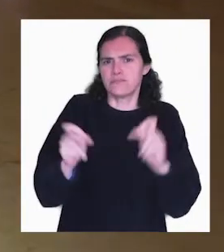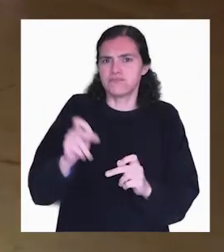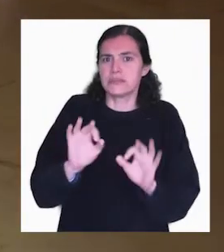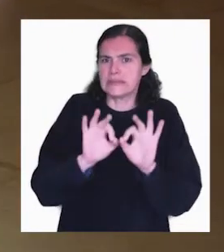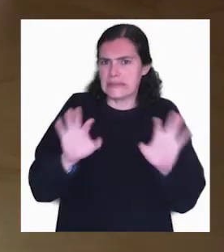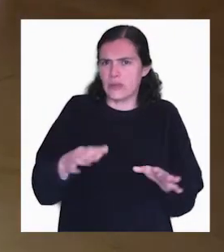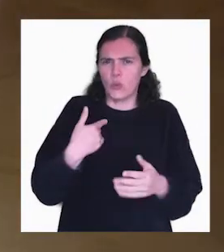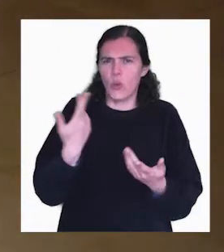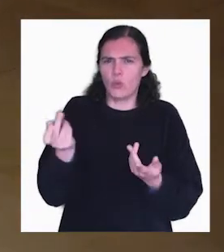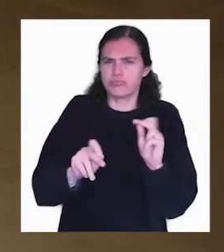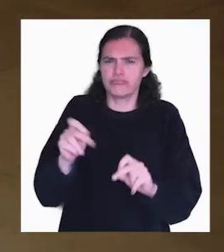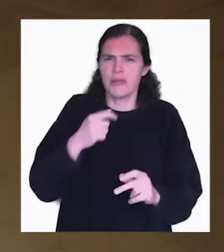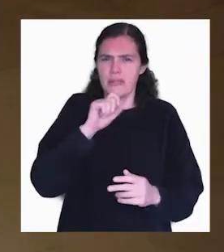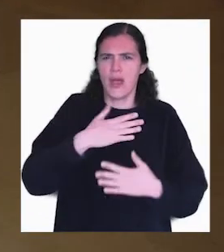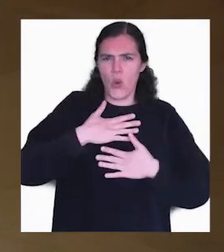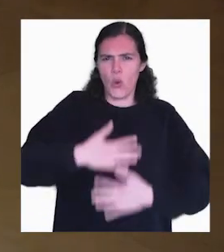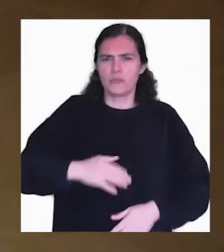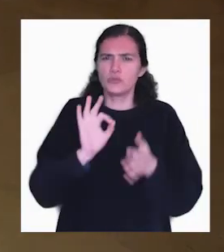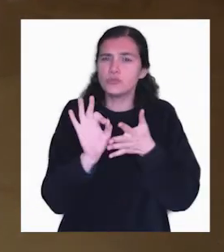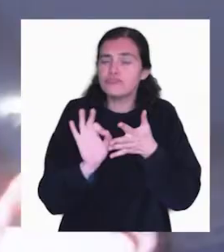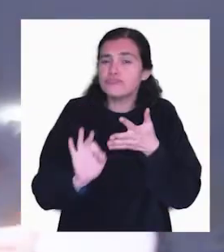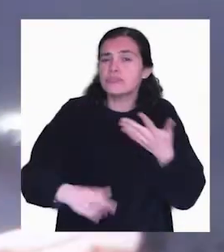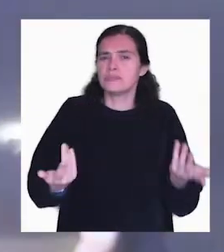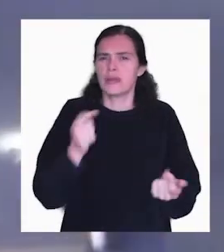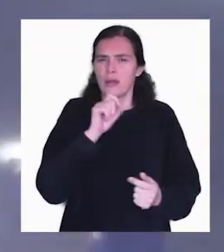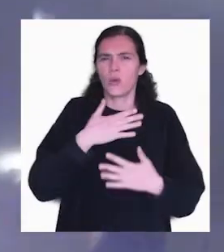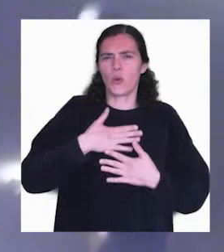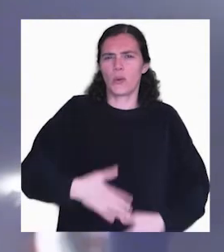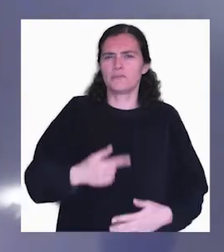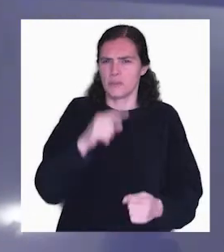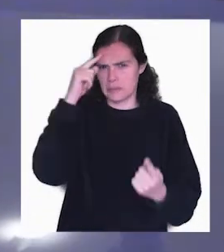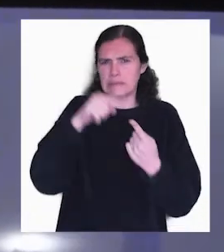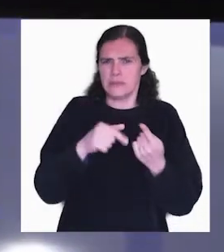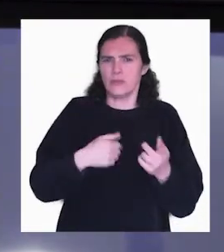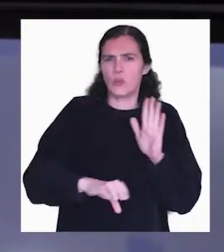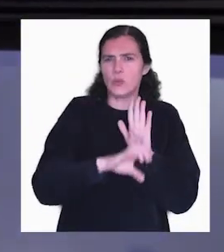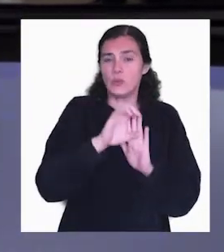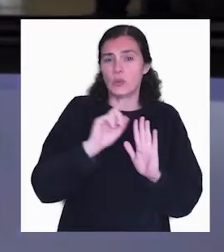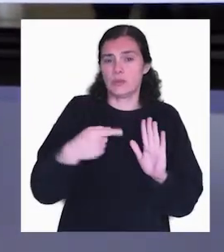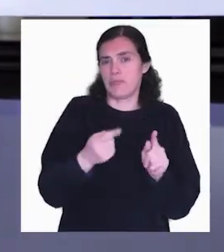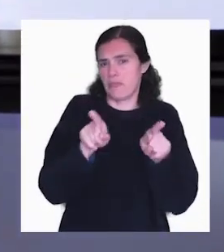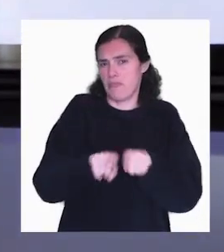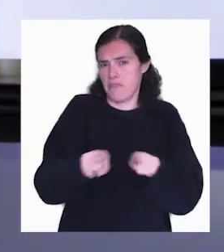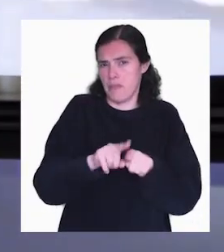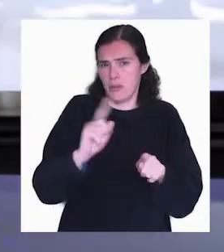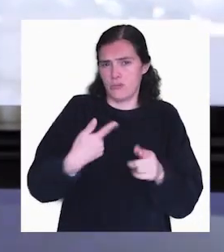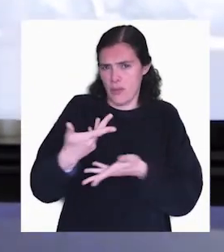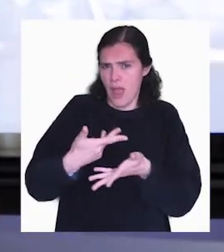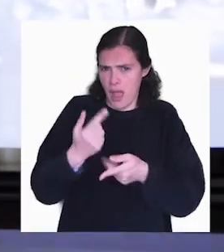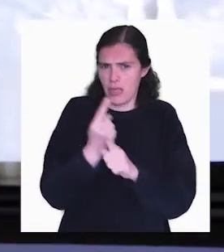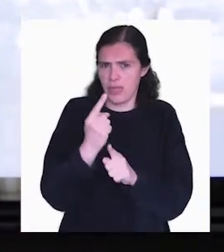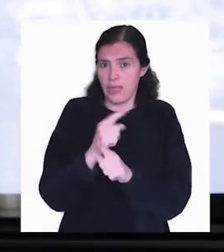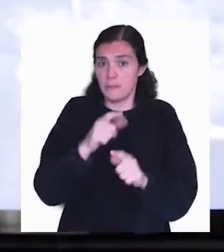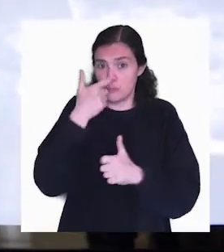acontece, com corpos específicos, com corpos determinados por essa condição que nos é comum e partilhada e que todos